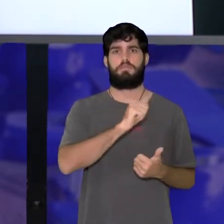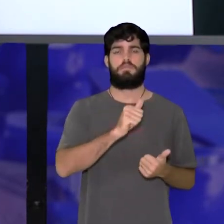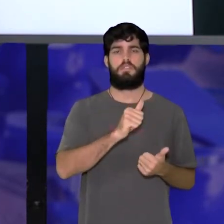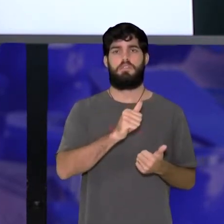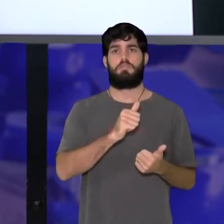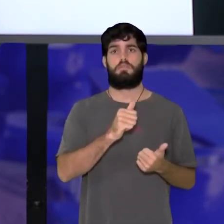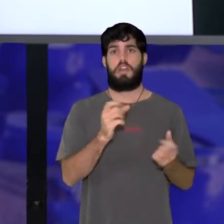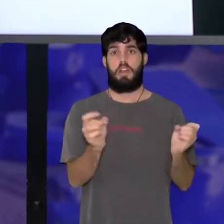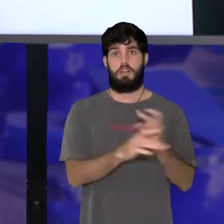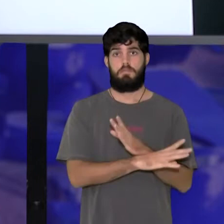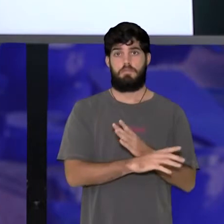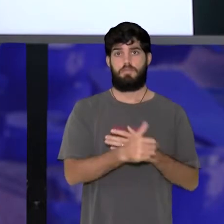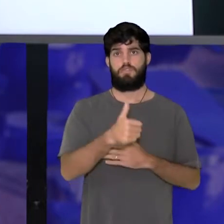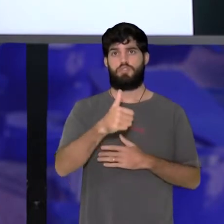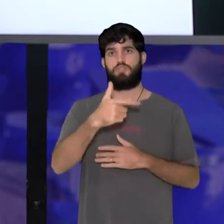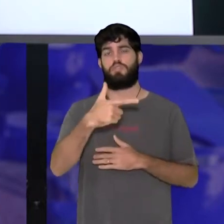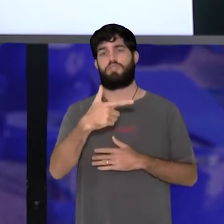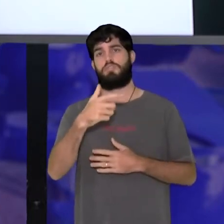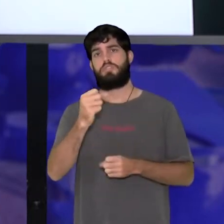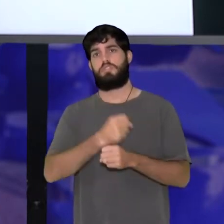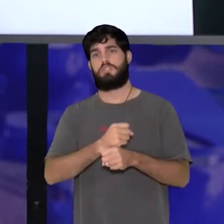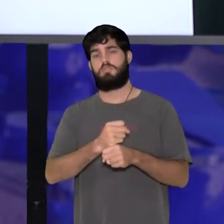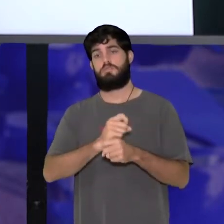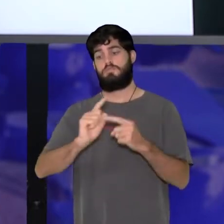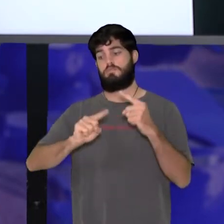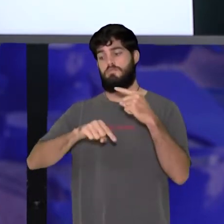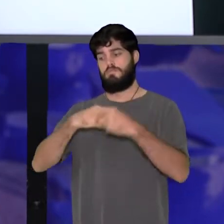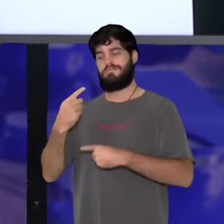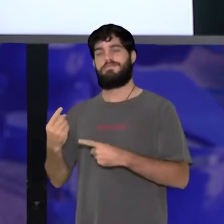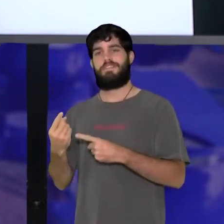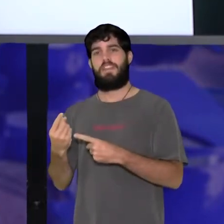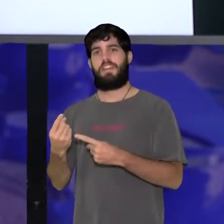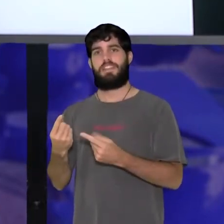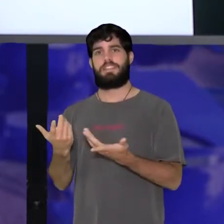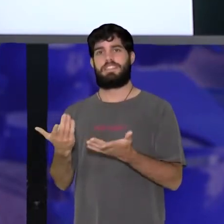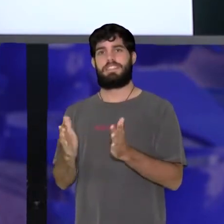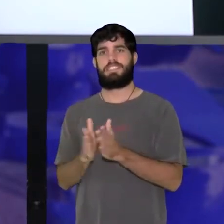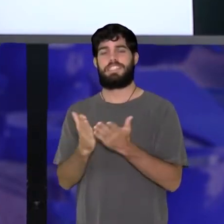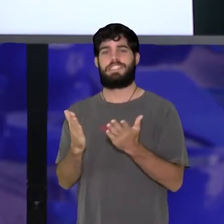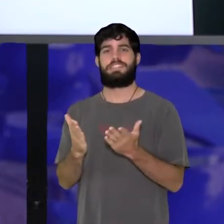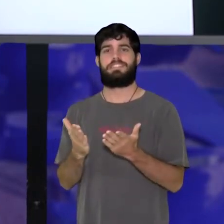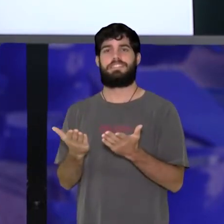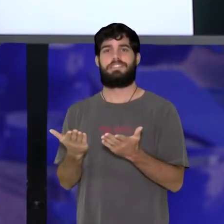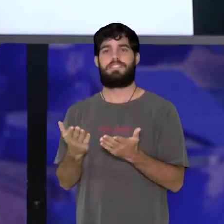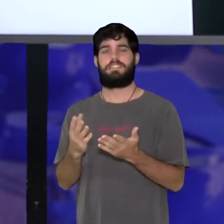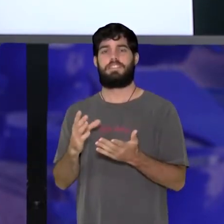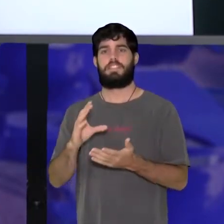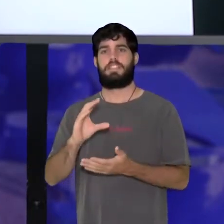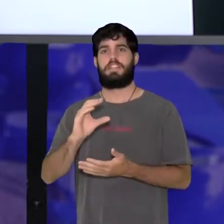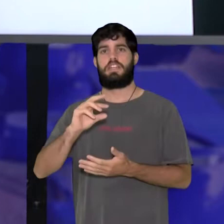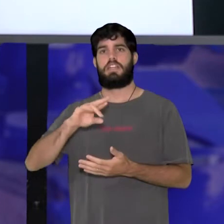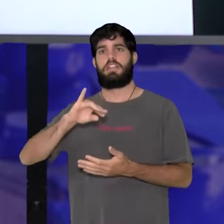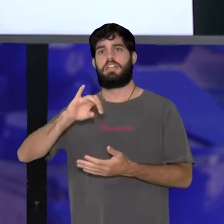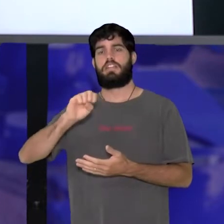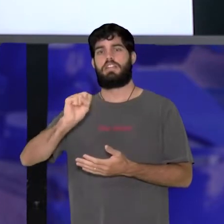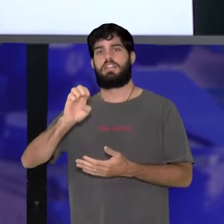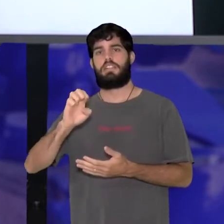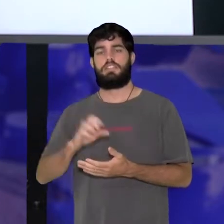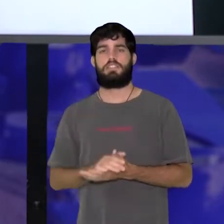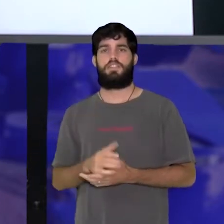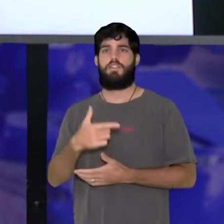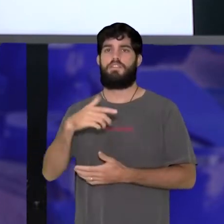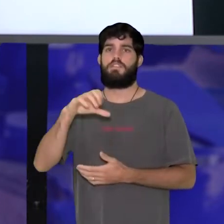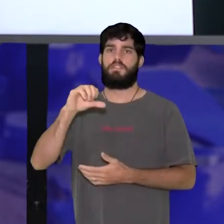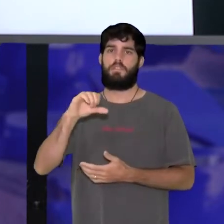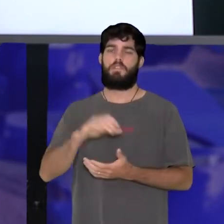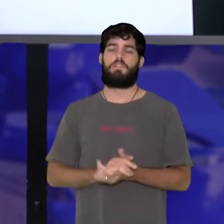anos depois, ocorreu uma grande crise econômica. É a chamada crise de 29 e a crise do capitalismo,